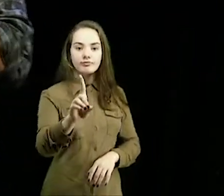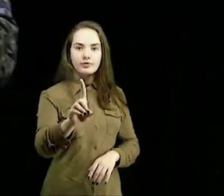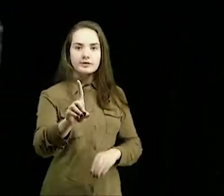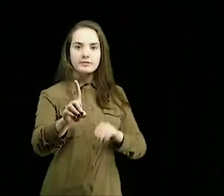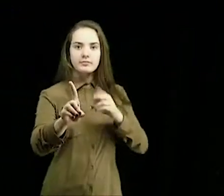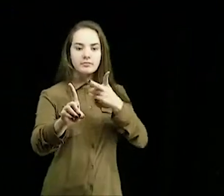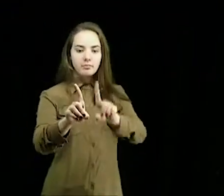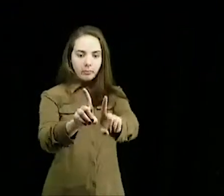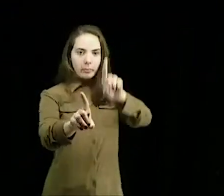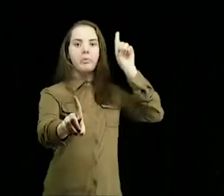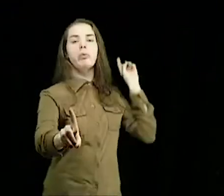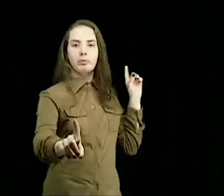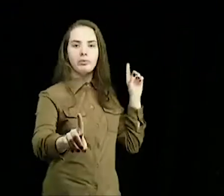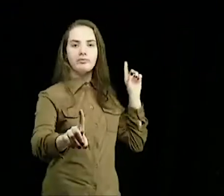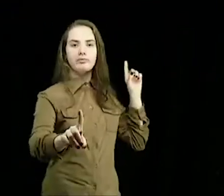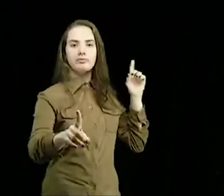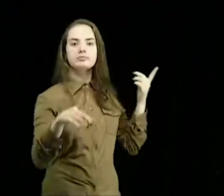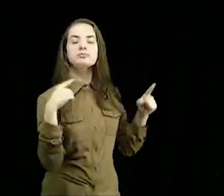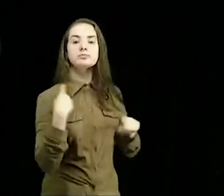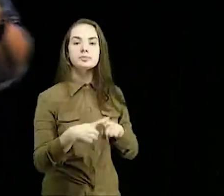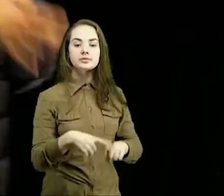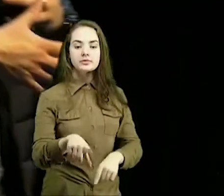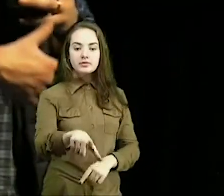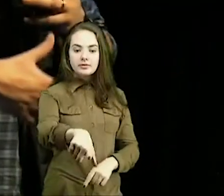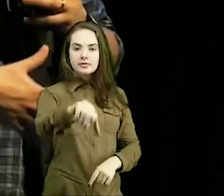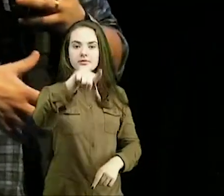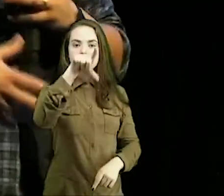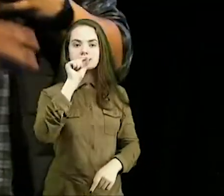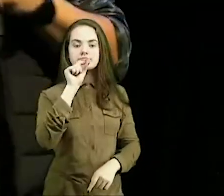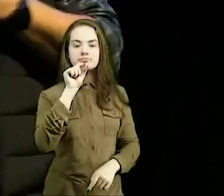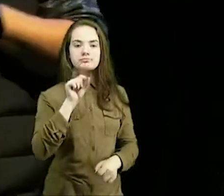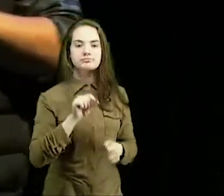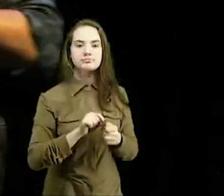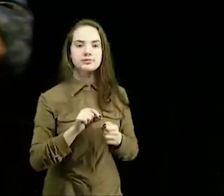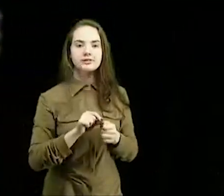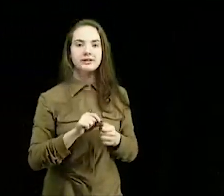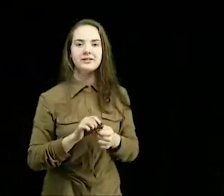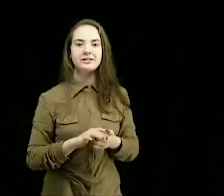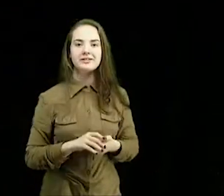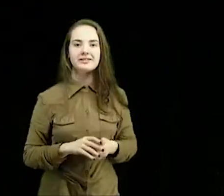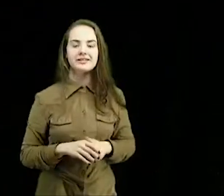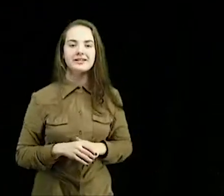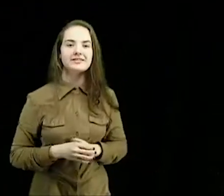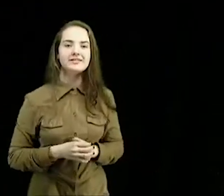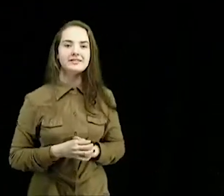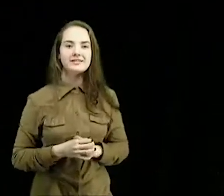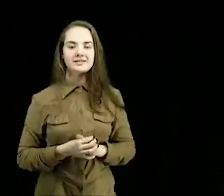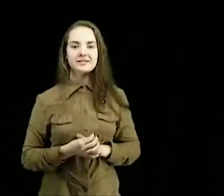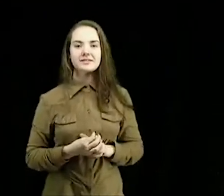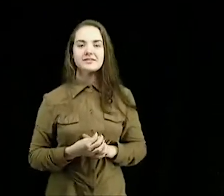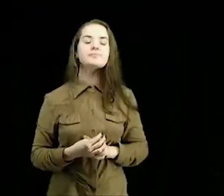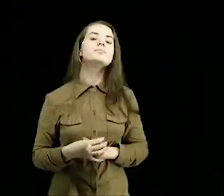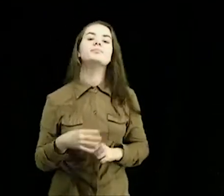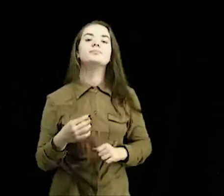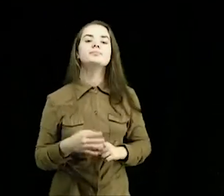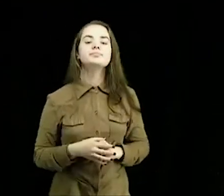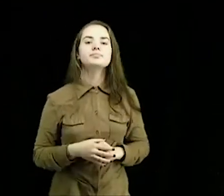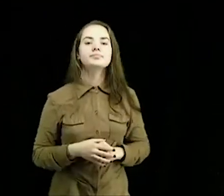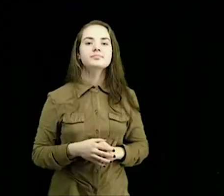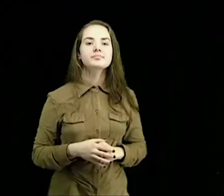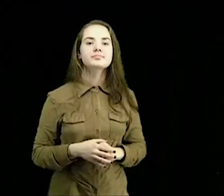trás. Mas por quê? Porque as escolhas que a gente faz são escolhas mergulhadas na própria indecisão.